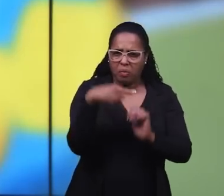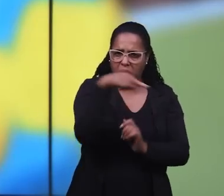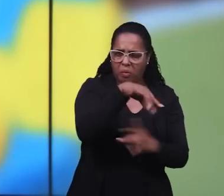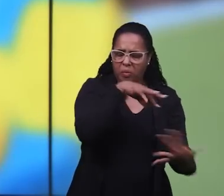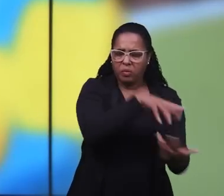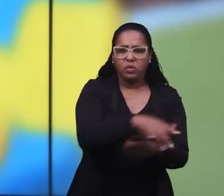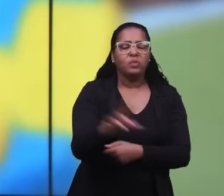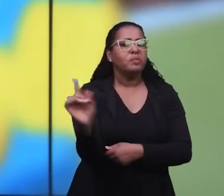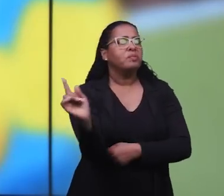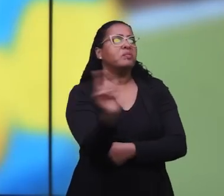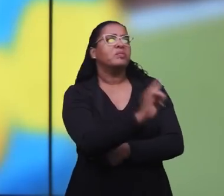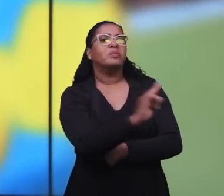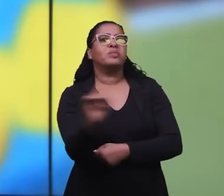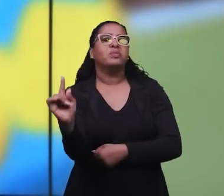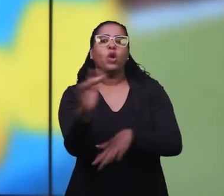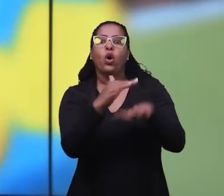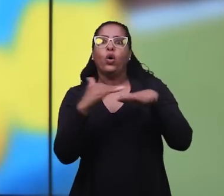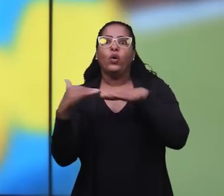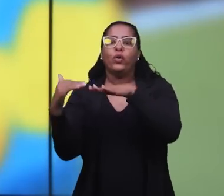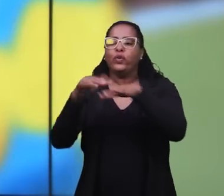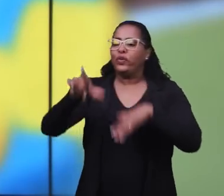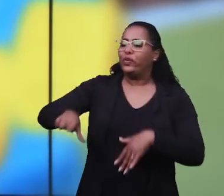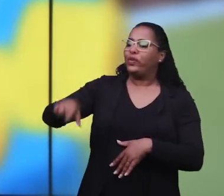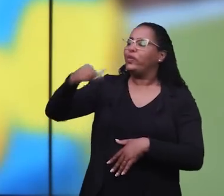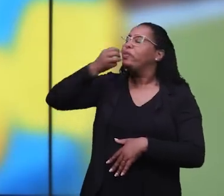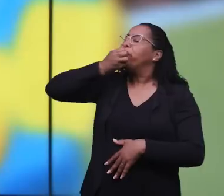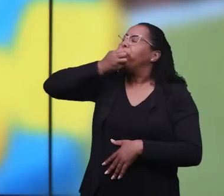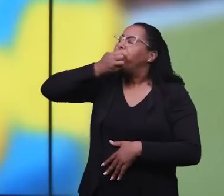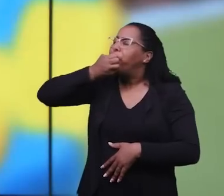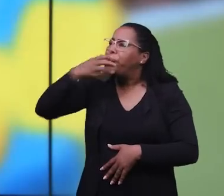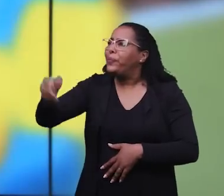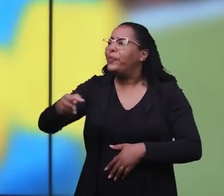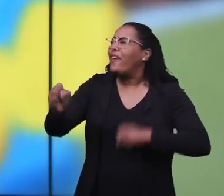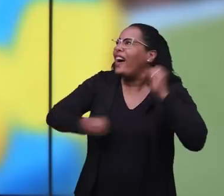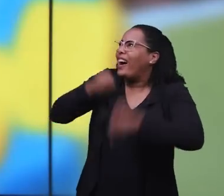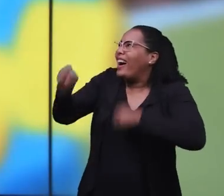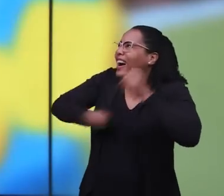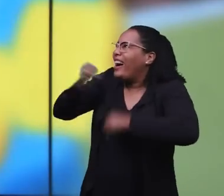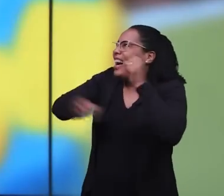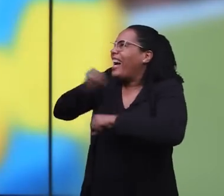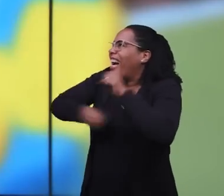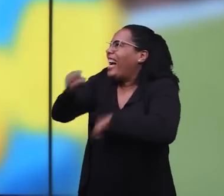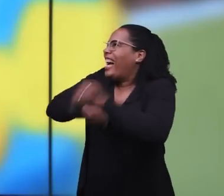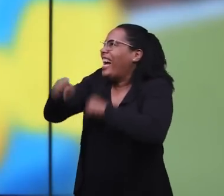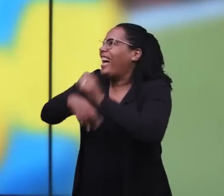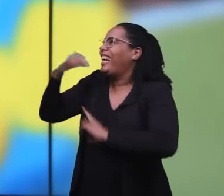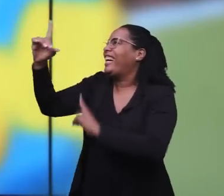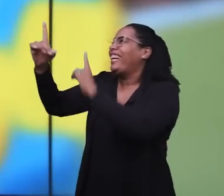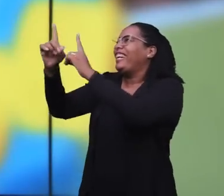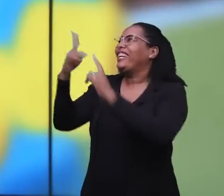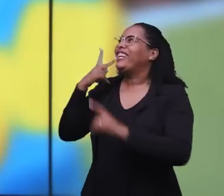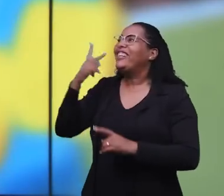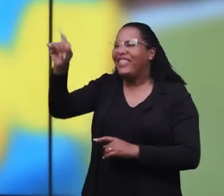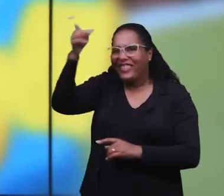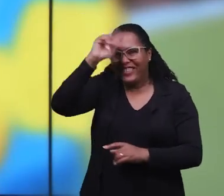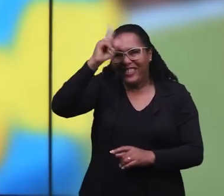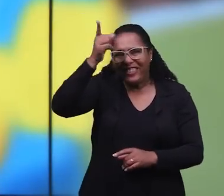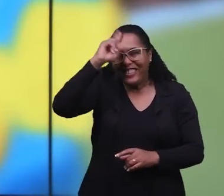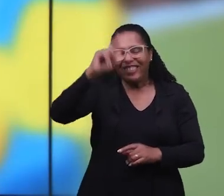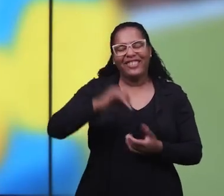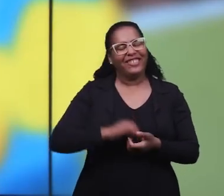mundo. Vamos todos fazer a boa escolha e correr ao encontro do Pai todos